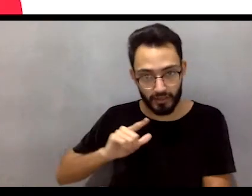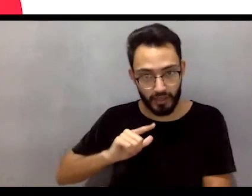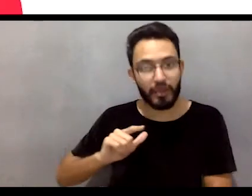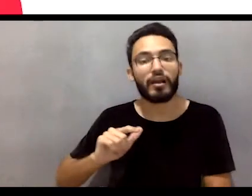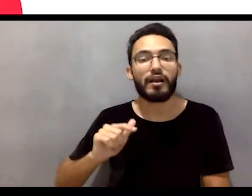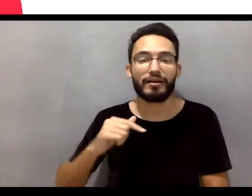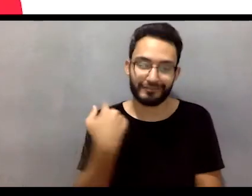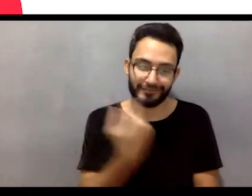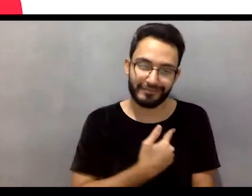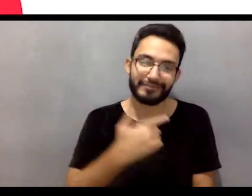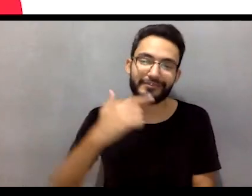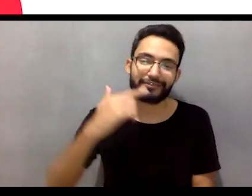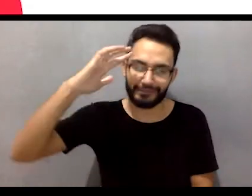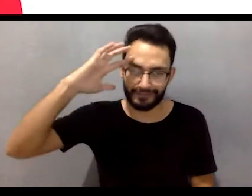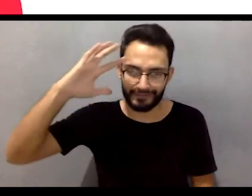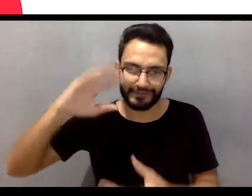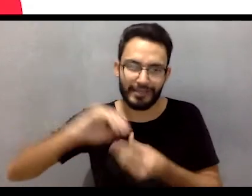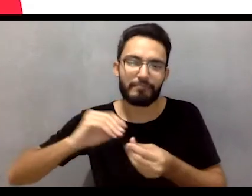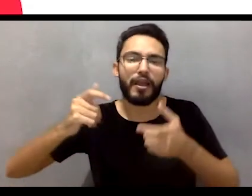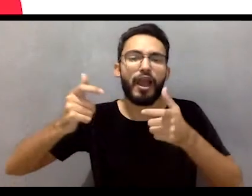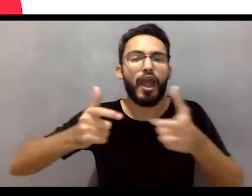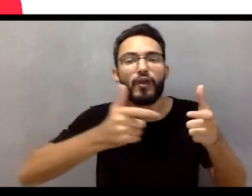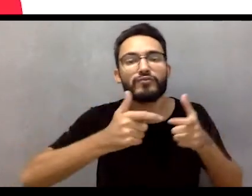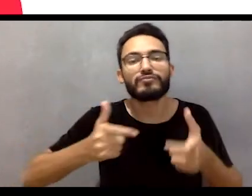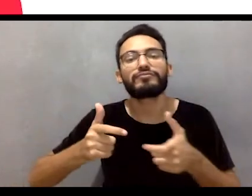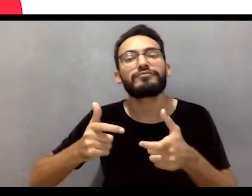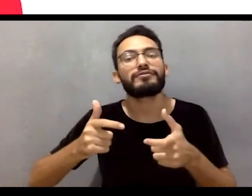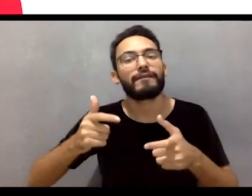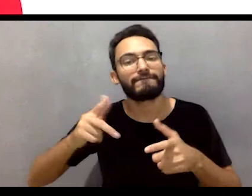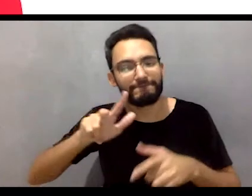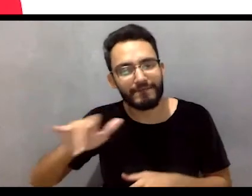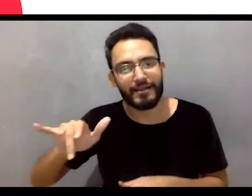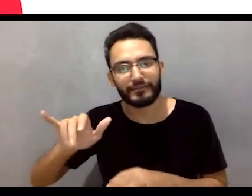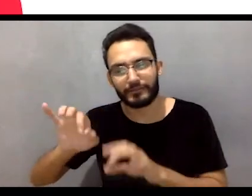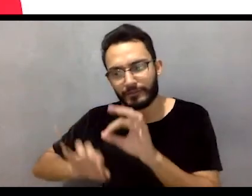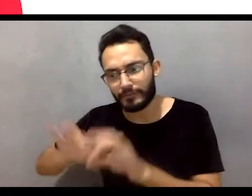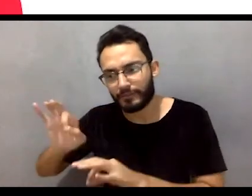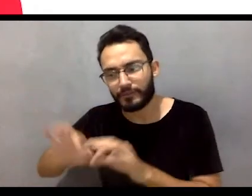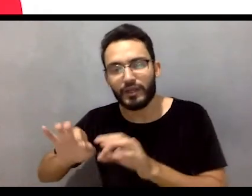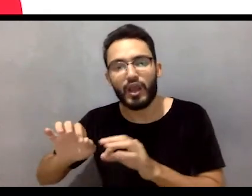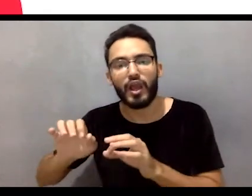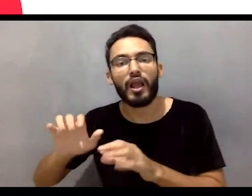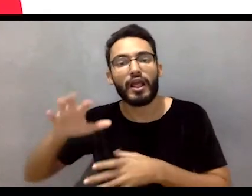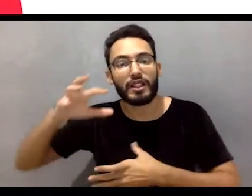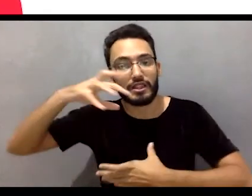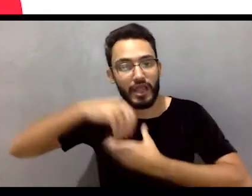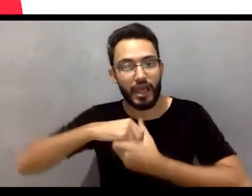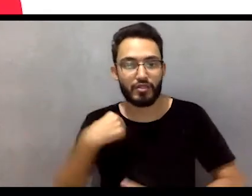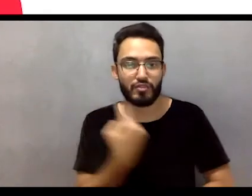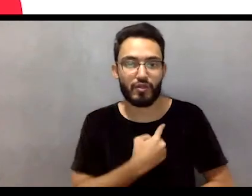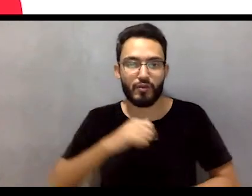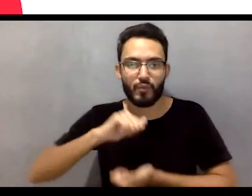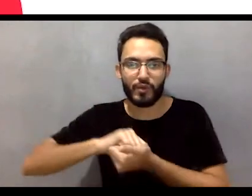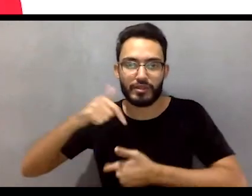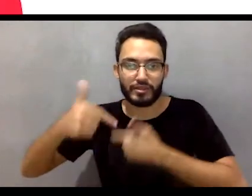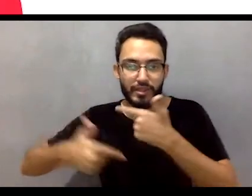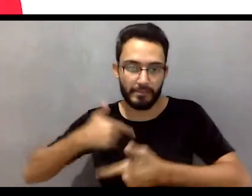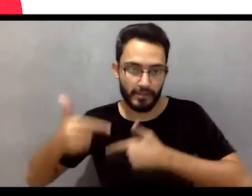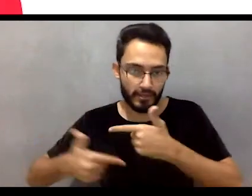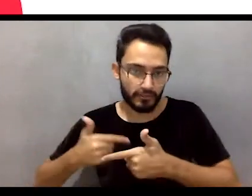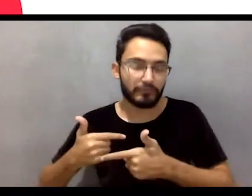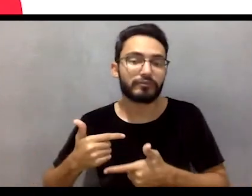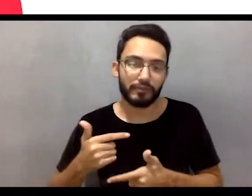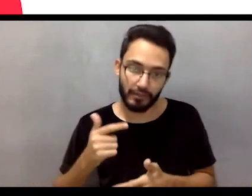sabe exatamente aonde que ele vai entrar dentro do nosso backlog, baseado